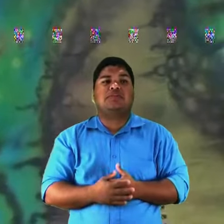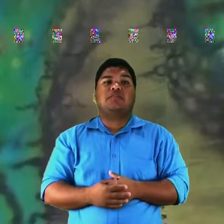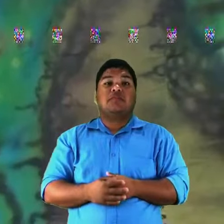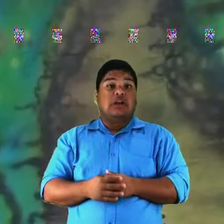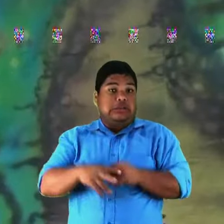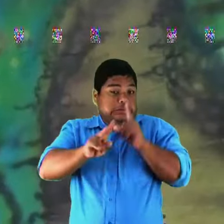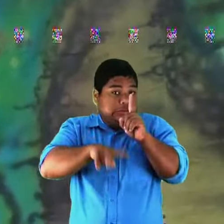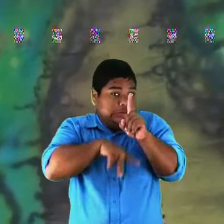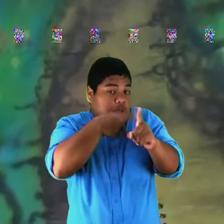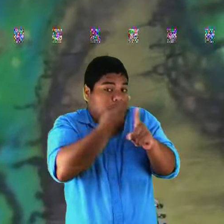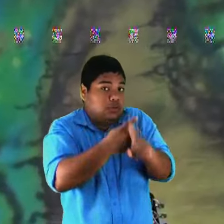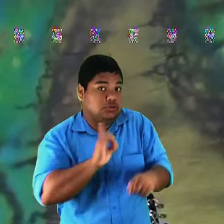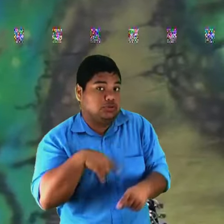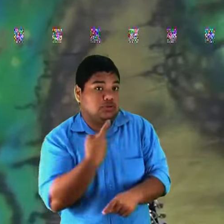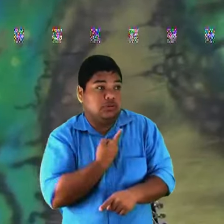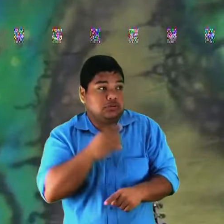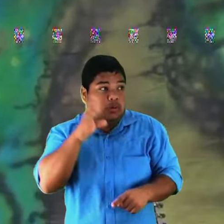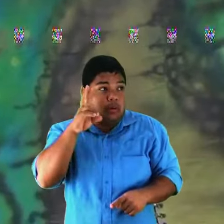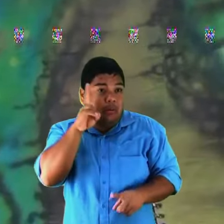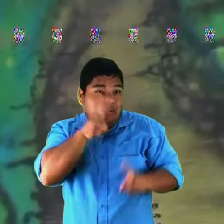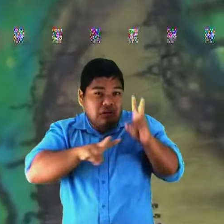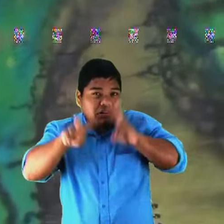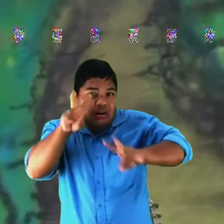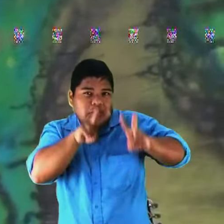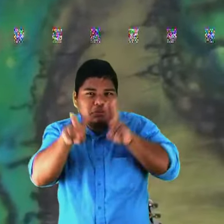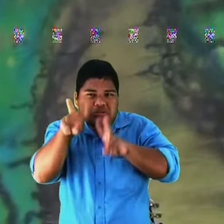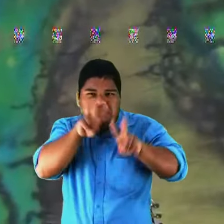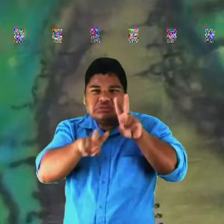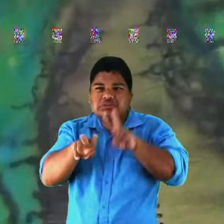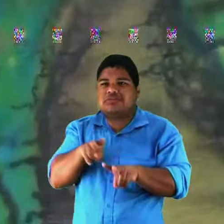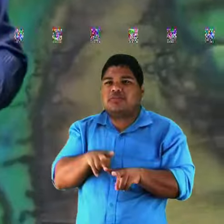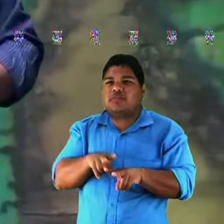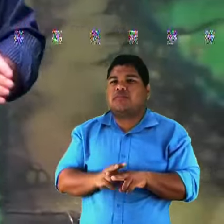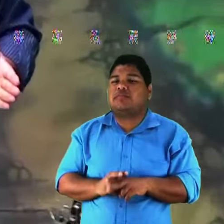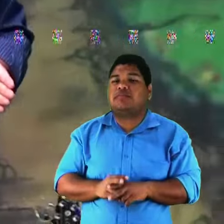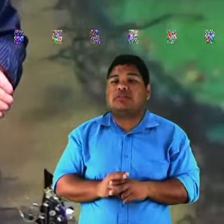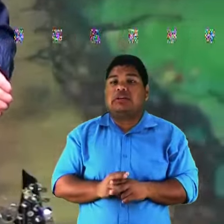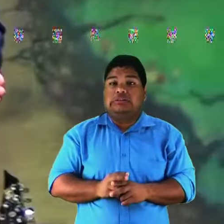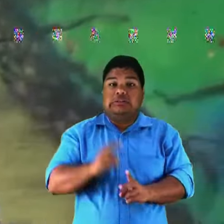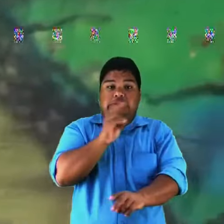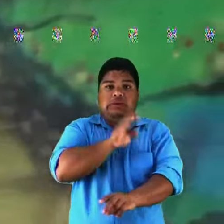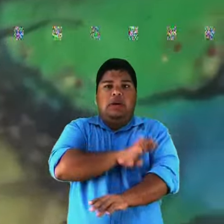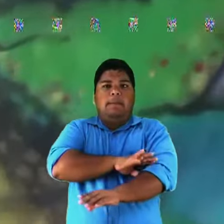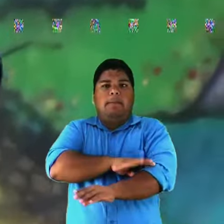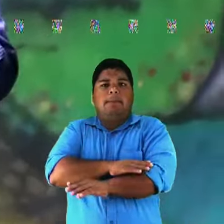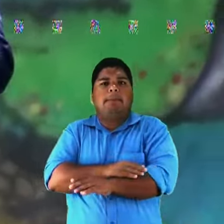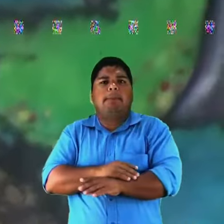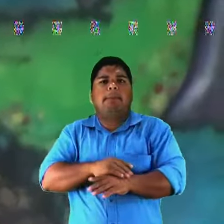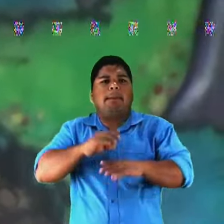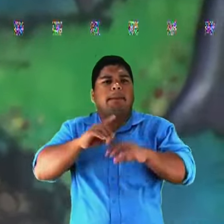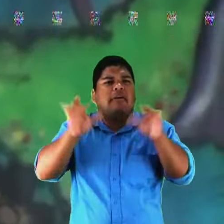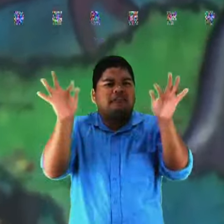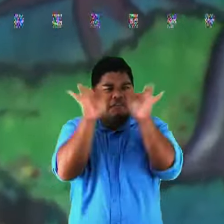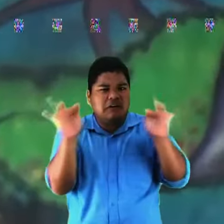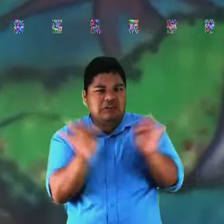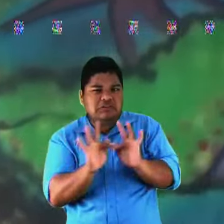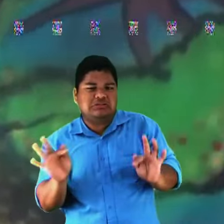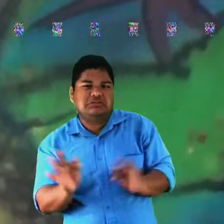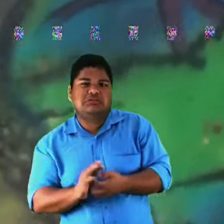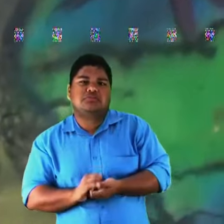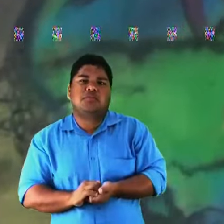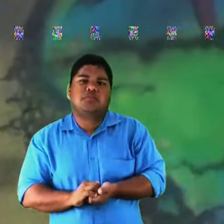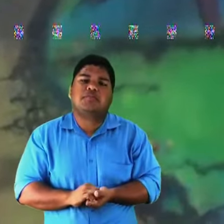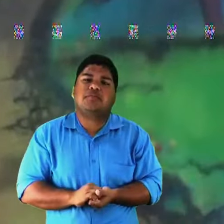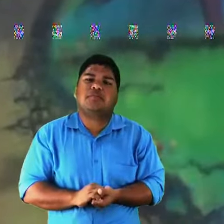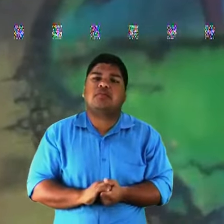de nós olharmos essa parte das bem-aventuranças, e aí nós começamos